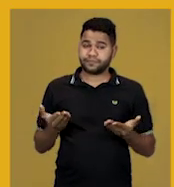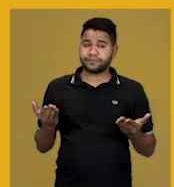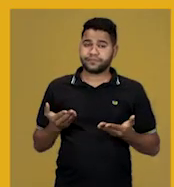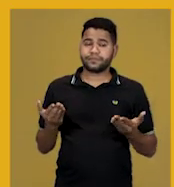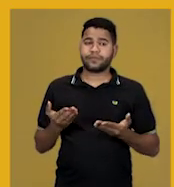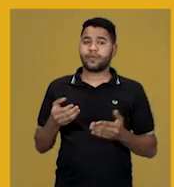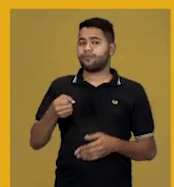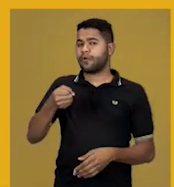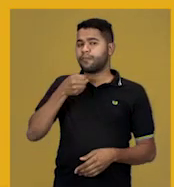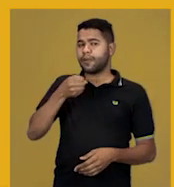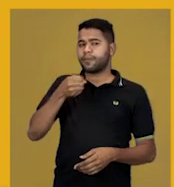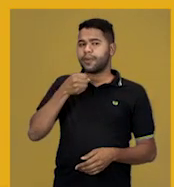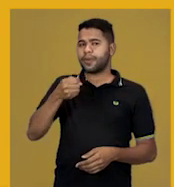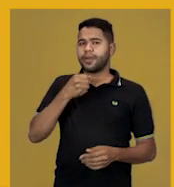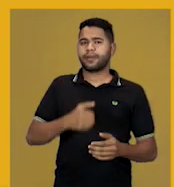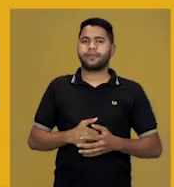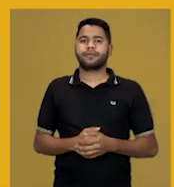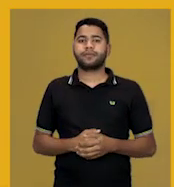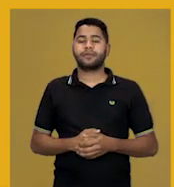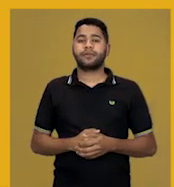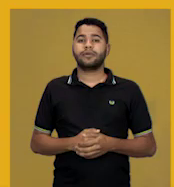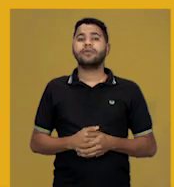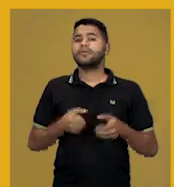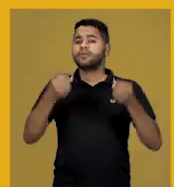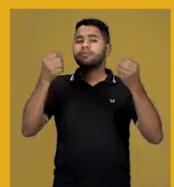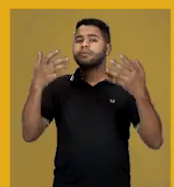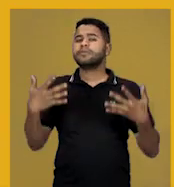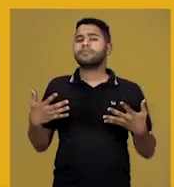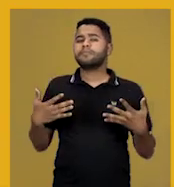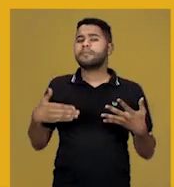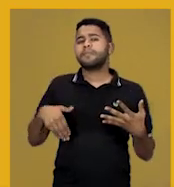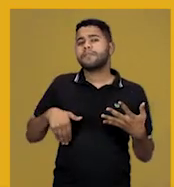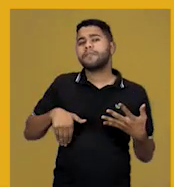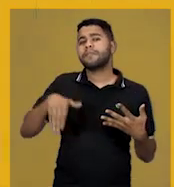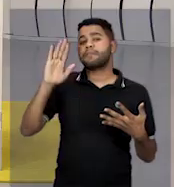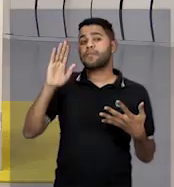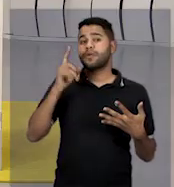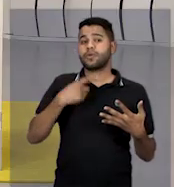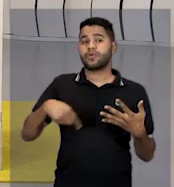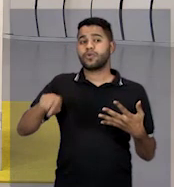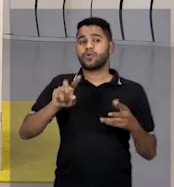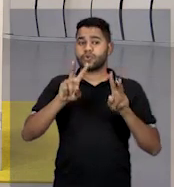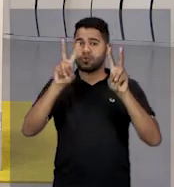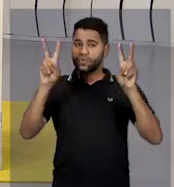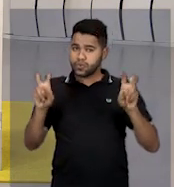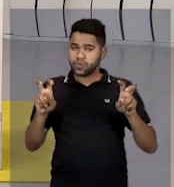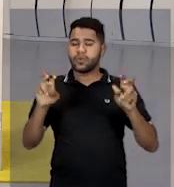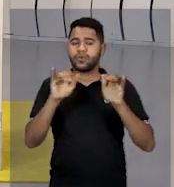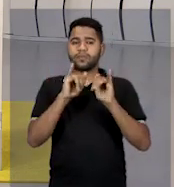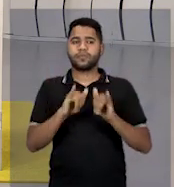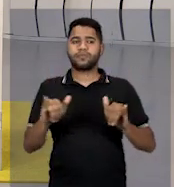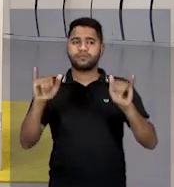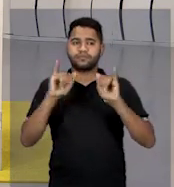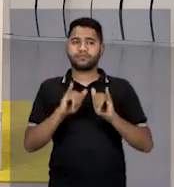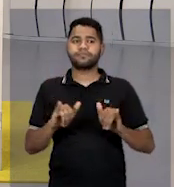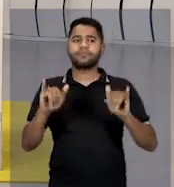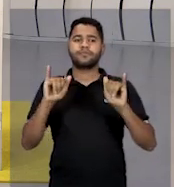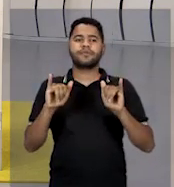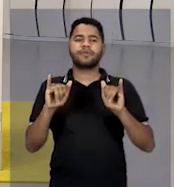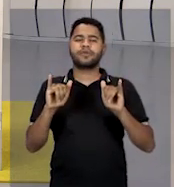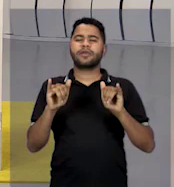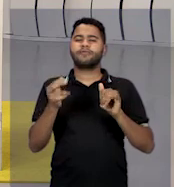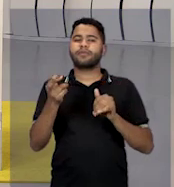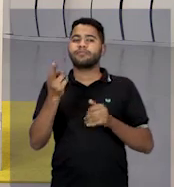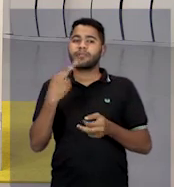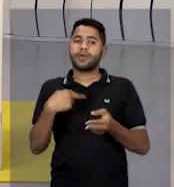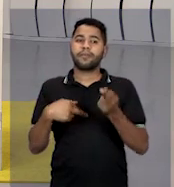vou entrevistar uma jornalista e ela vai falar um pouco mais para a gente sobre a notícia. E ela vai